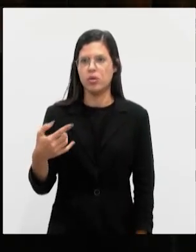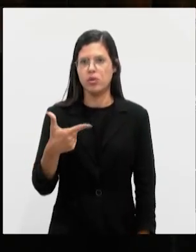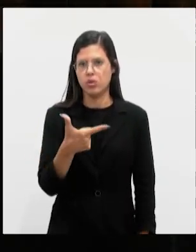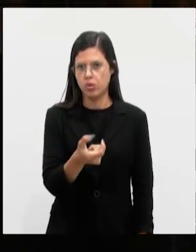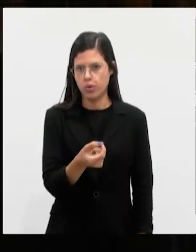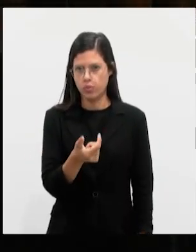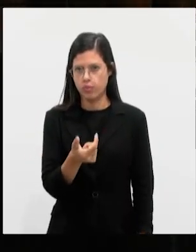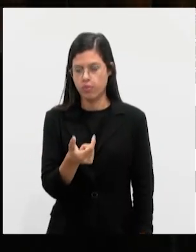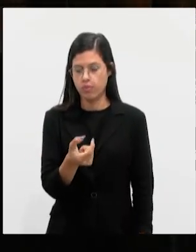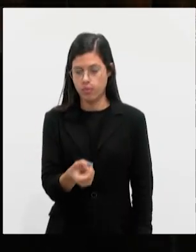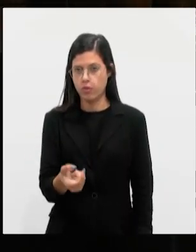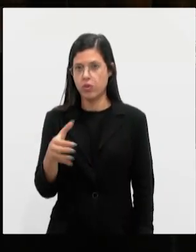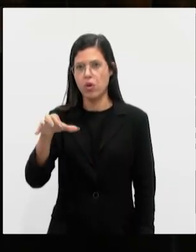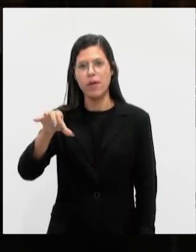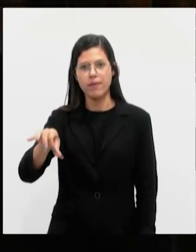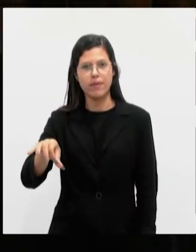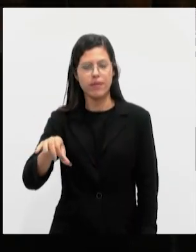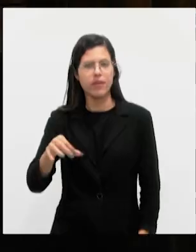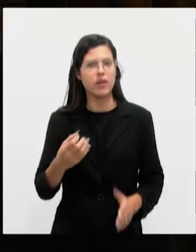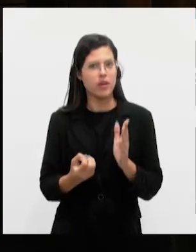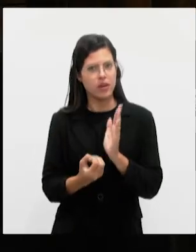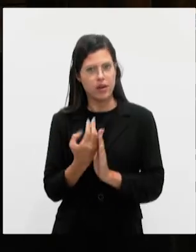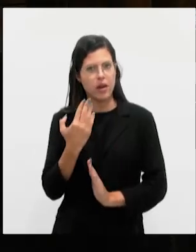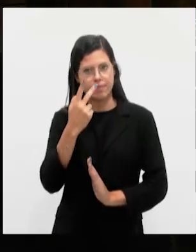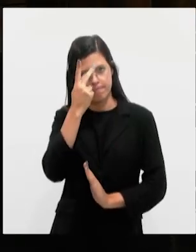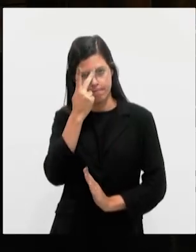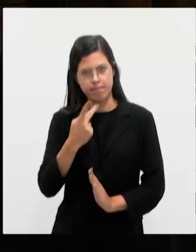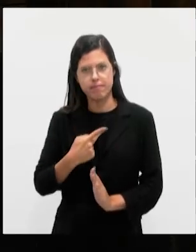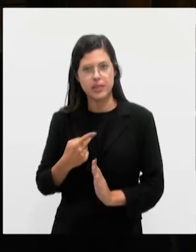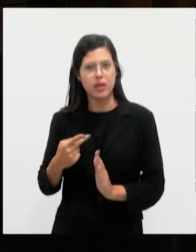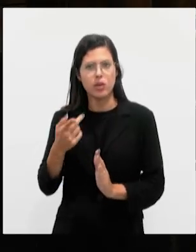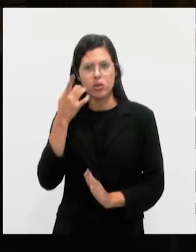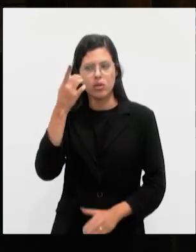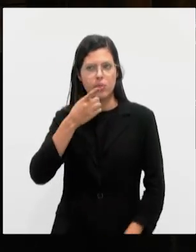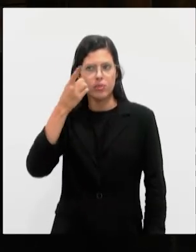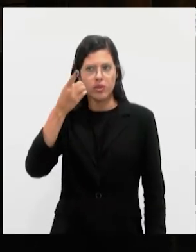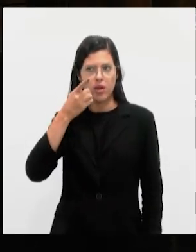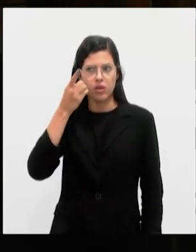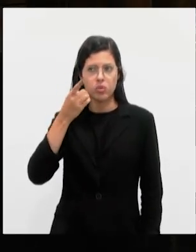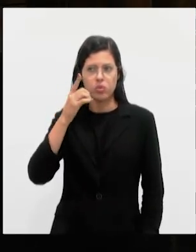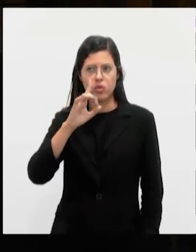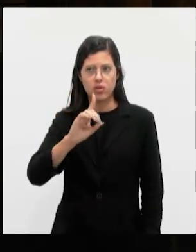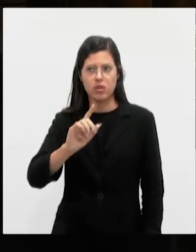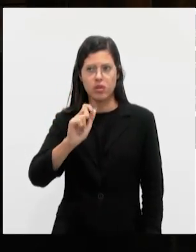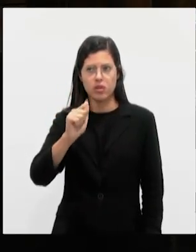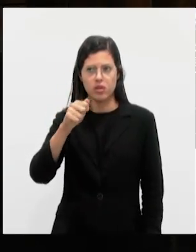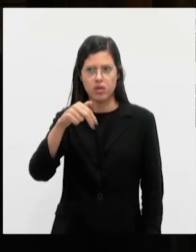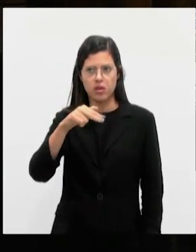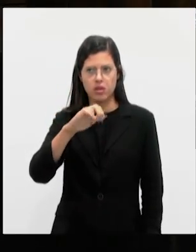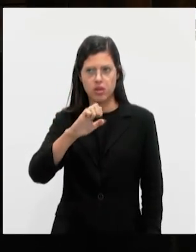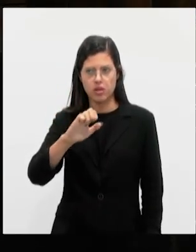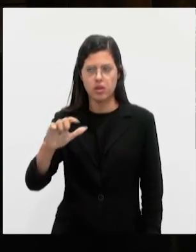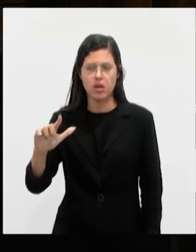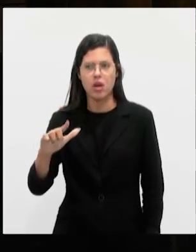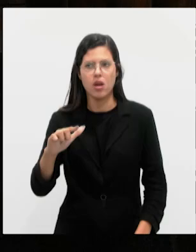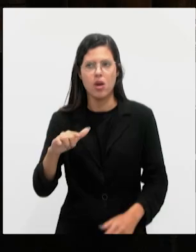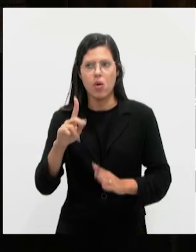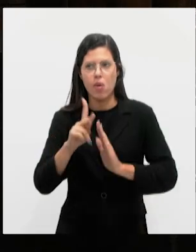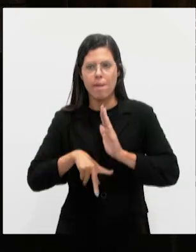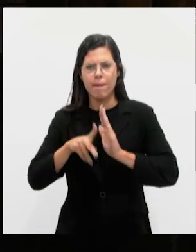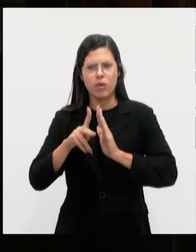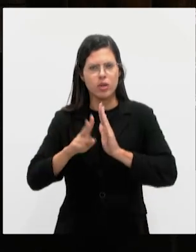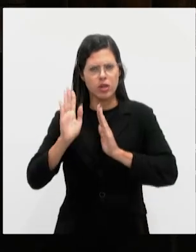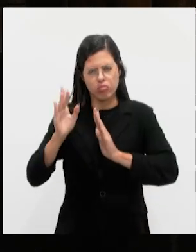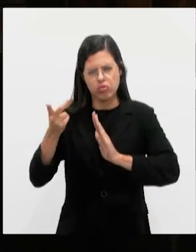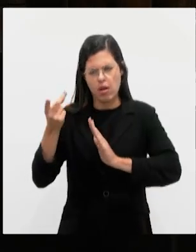934/2009, elaborado por mim e pelo deputado Daniel Libreron. É um projeto antigo,